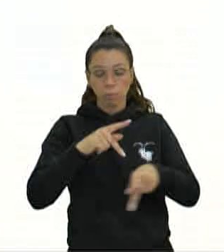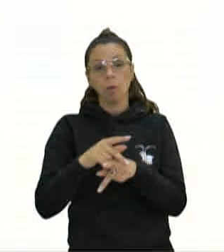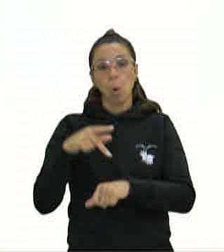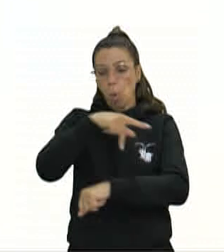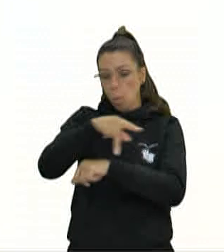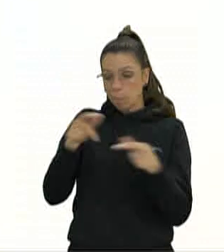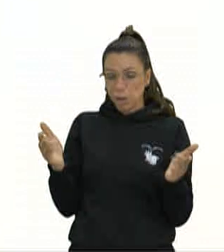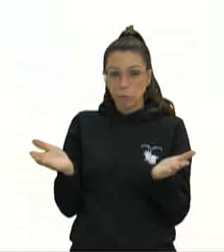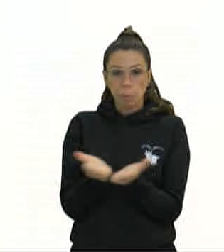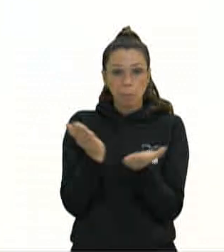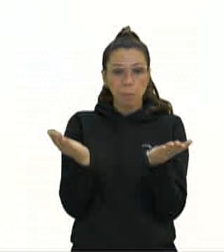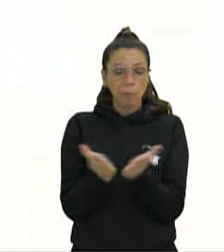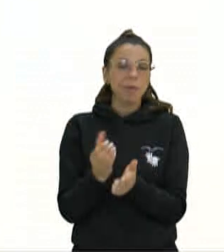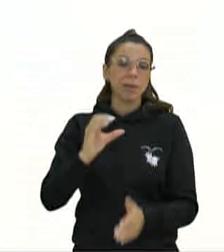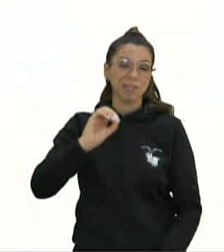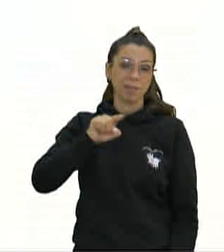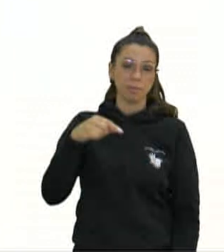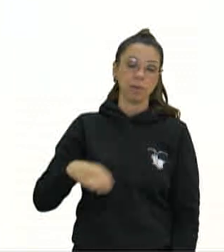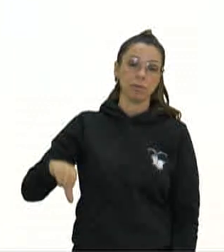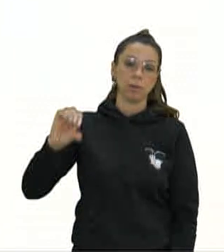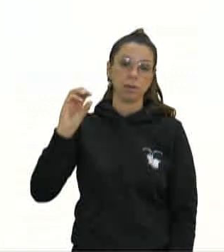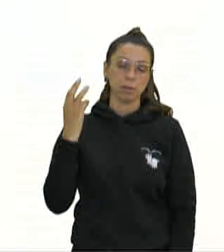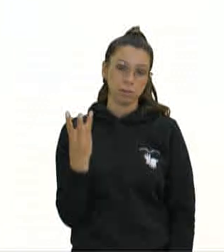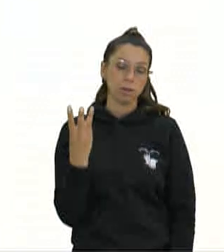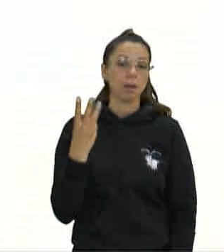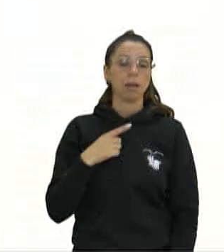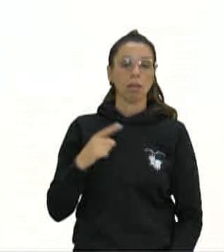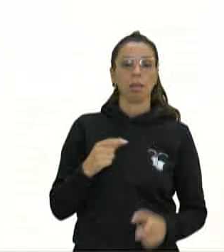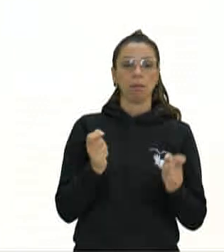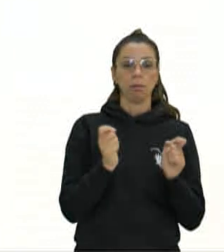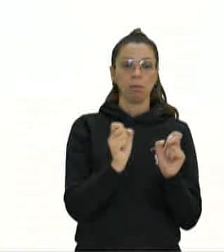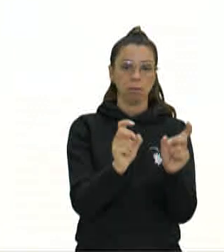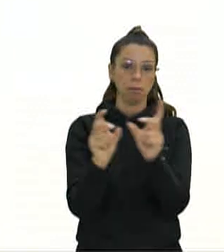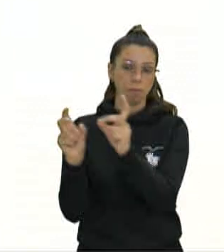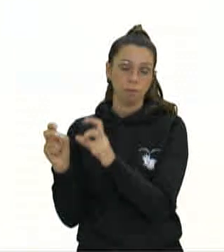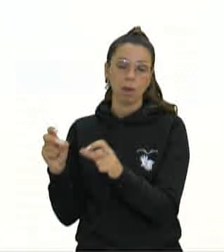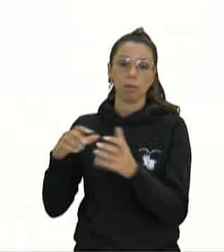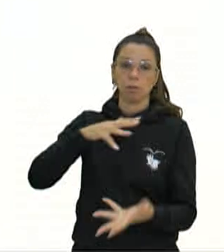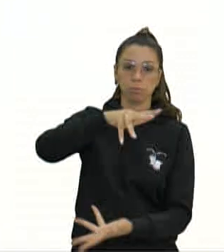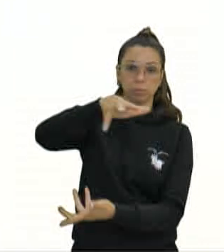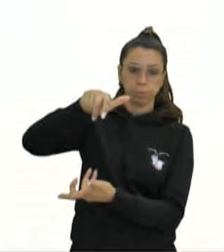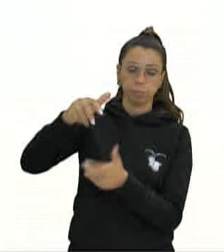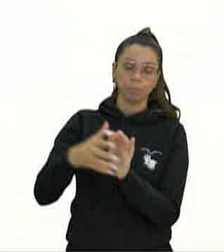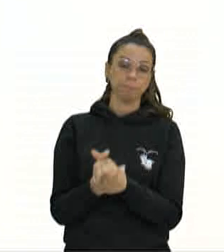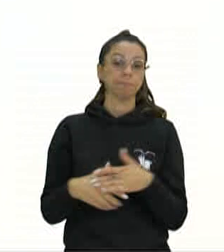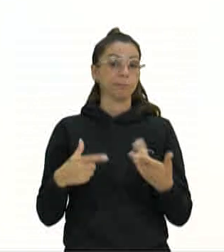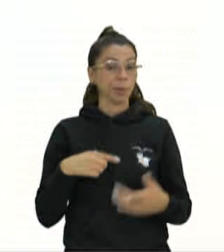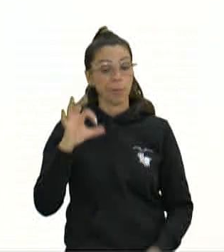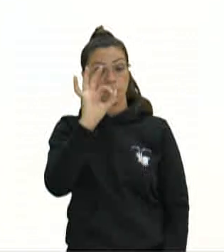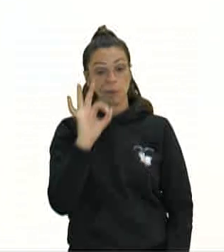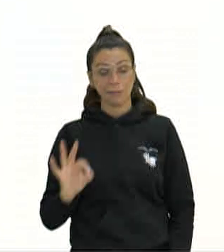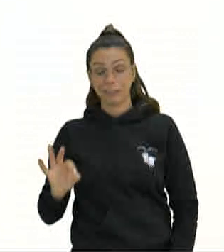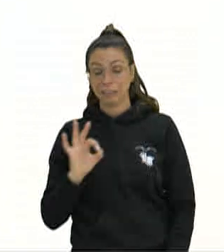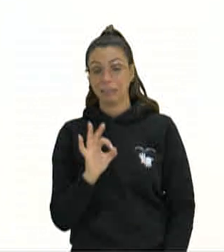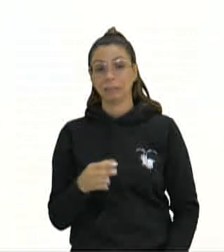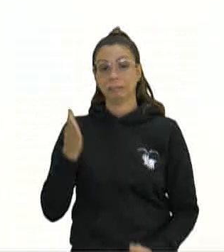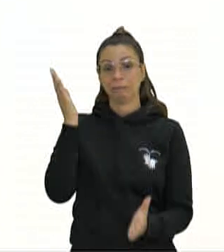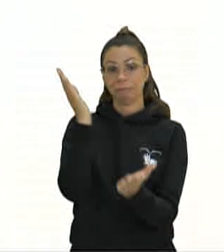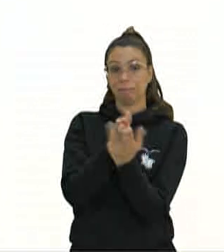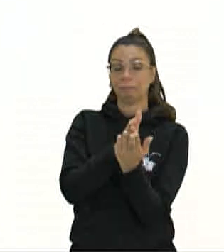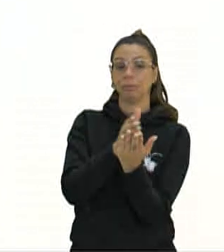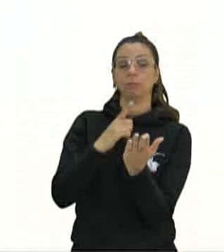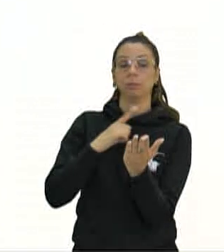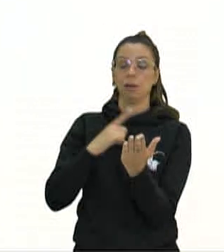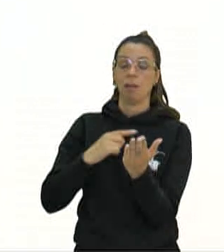detêm apenas 0,3% do comércio mundial. Esse percentual equivale à metade do que detinham